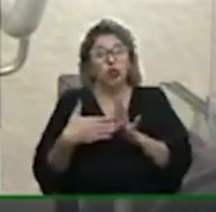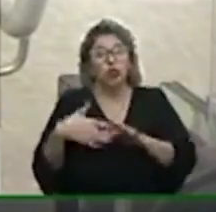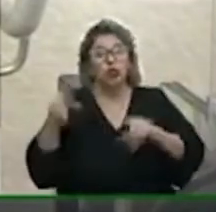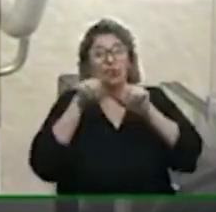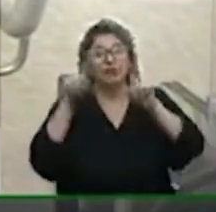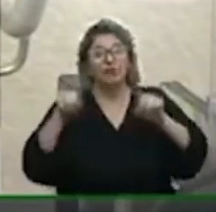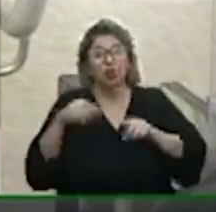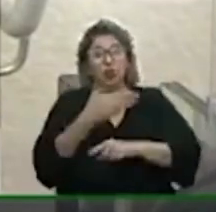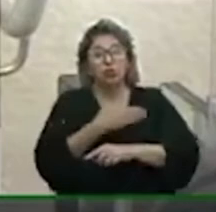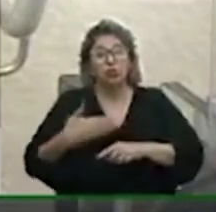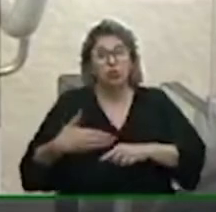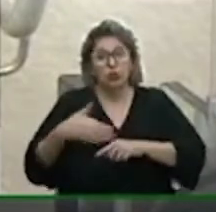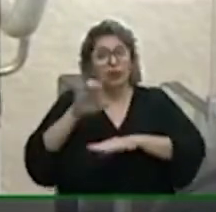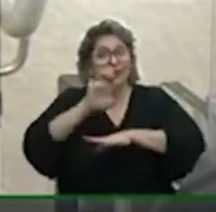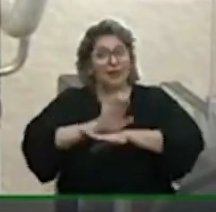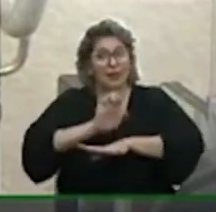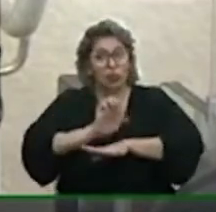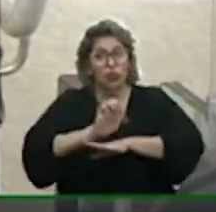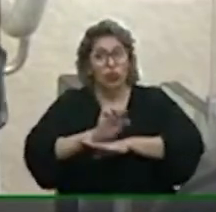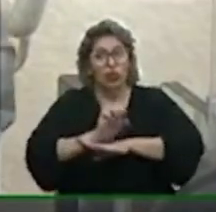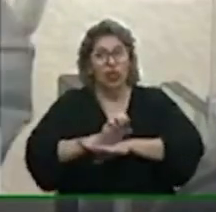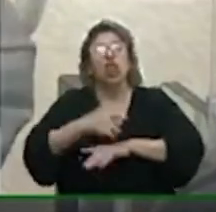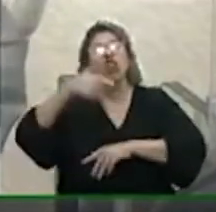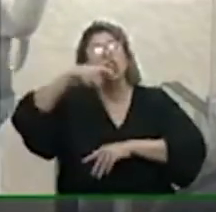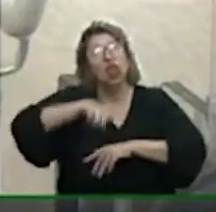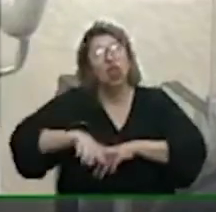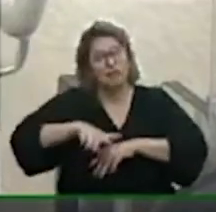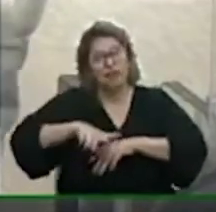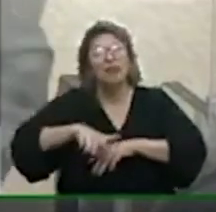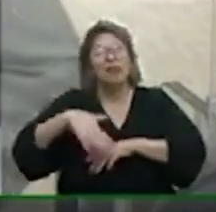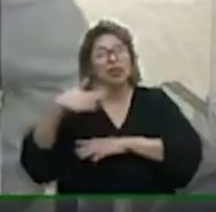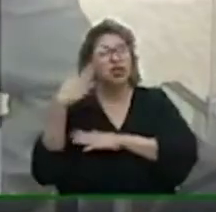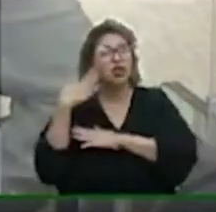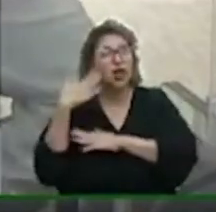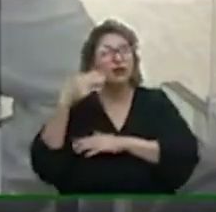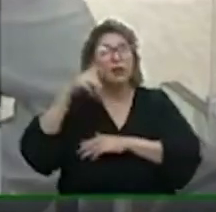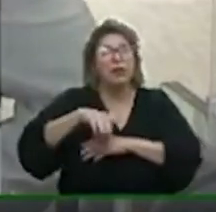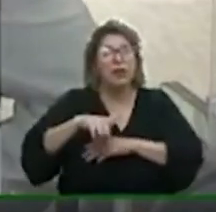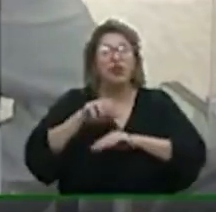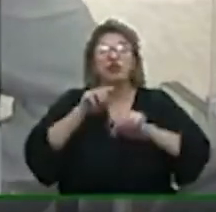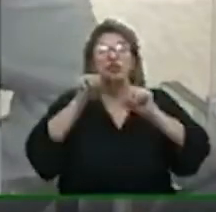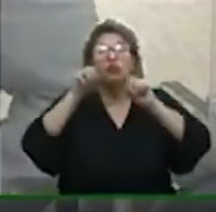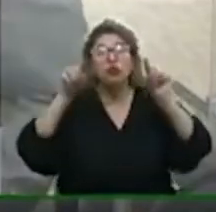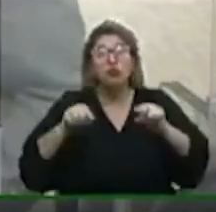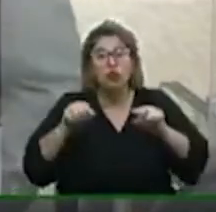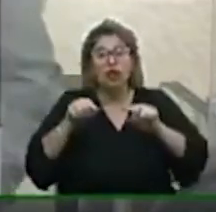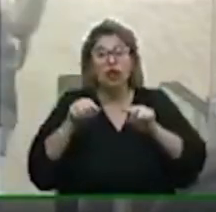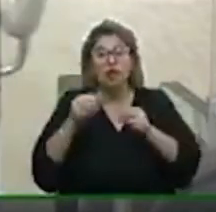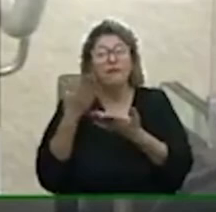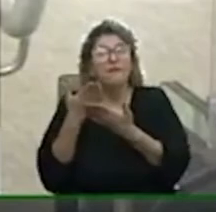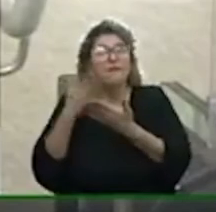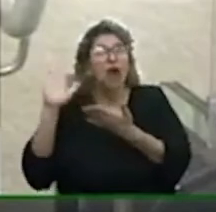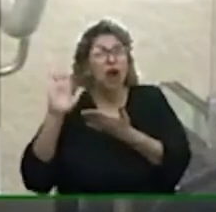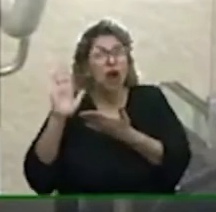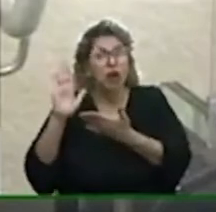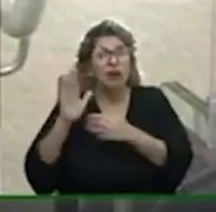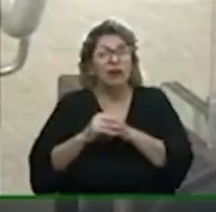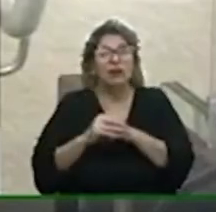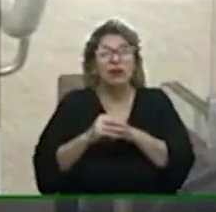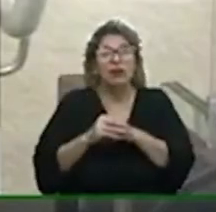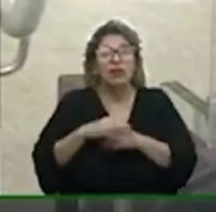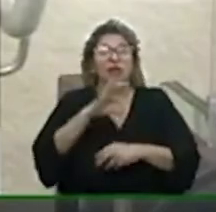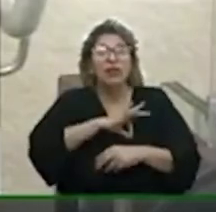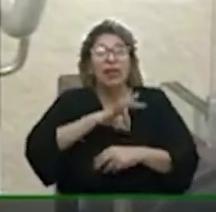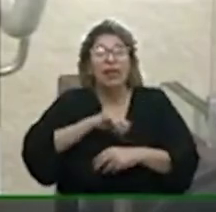servidores públicos estaduais novamente nós ficamos sabendo que funcionário de Escola Presidente fica fora e